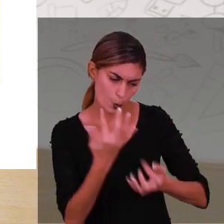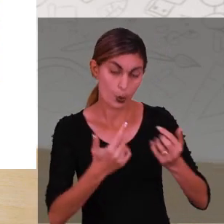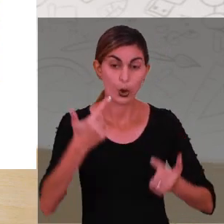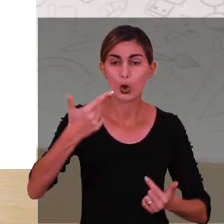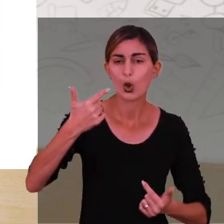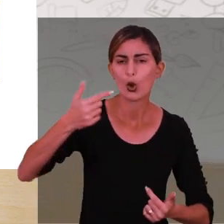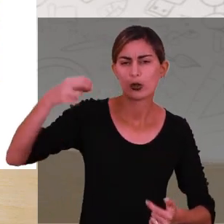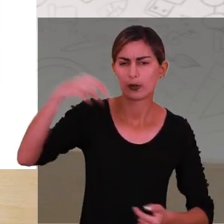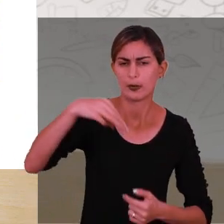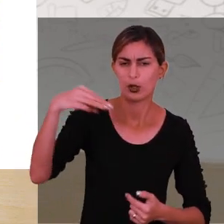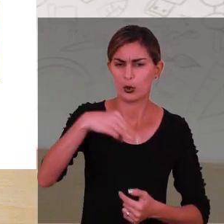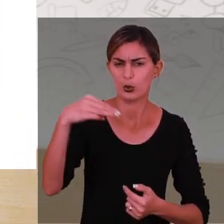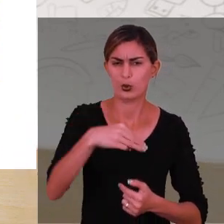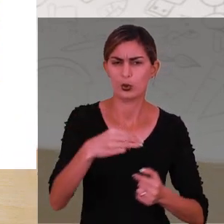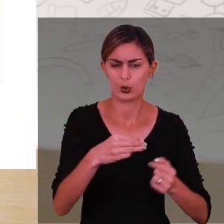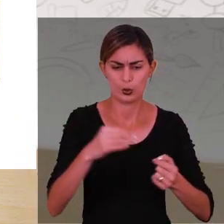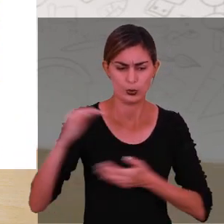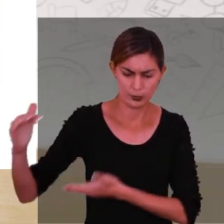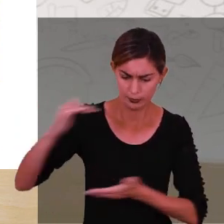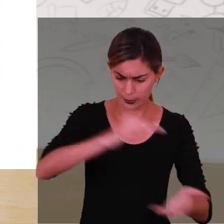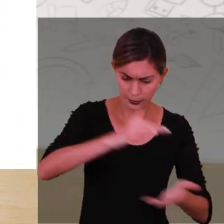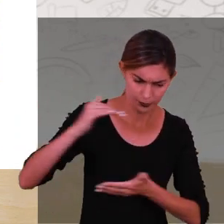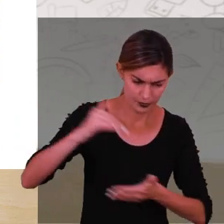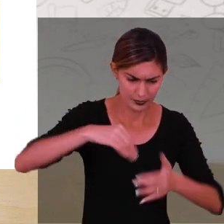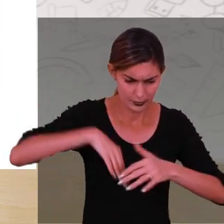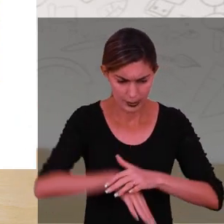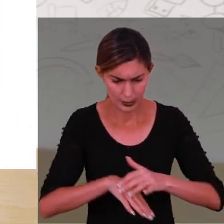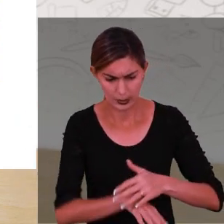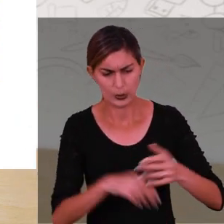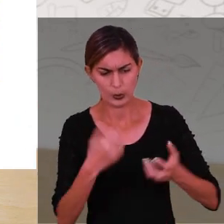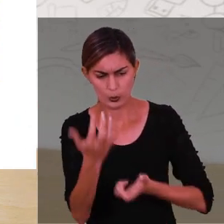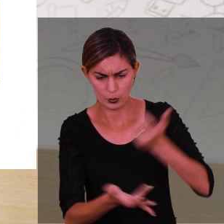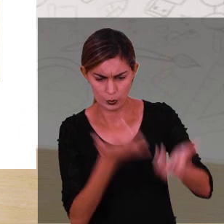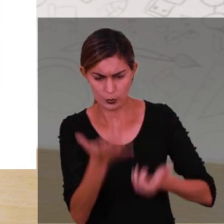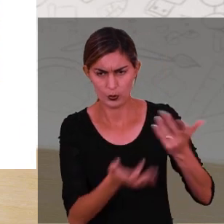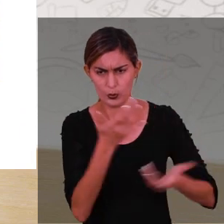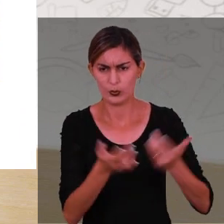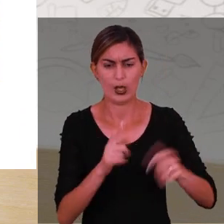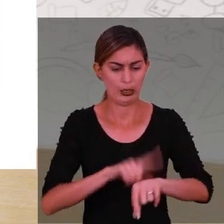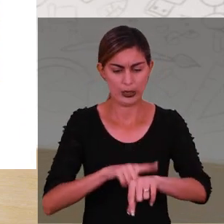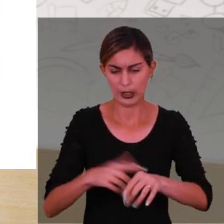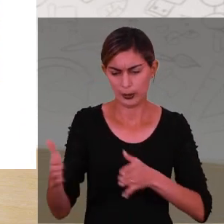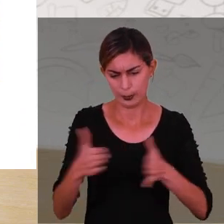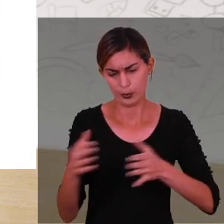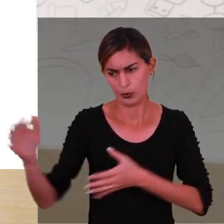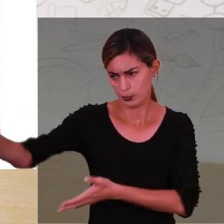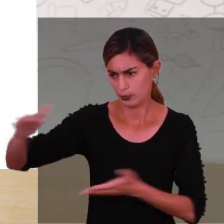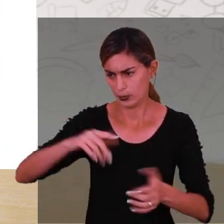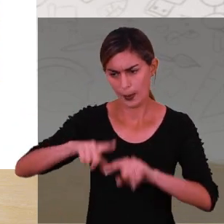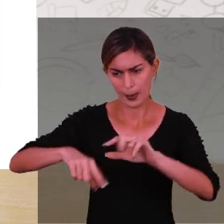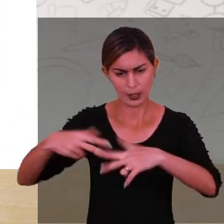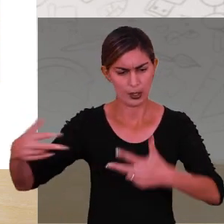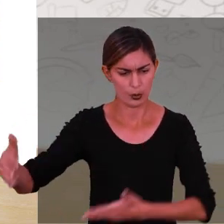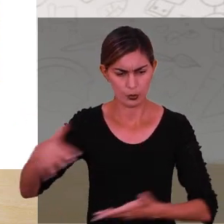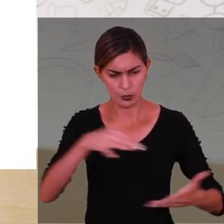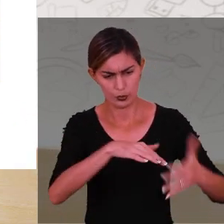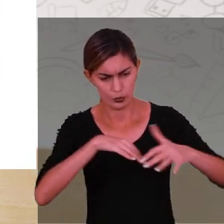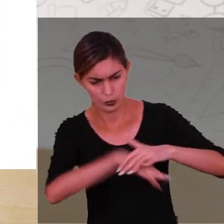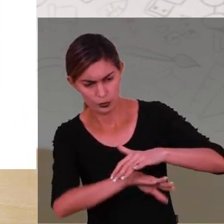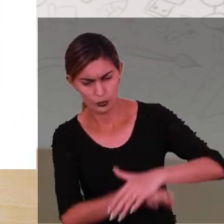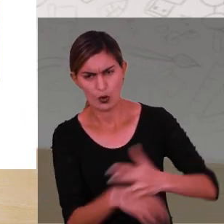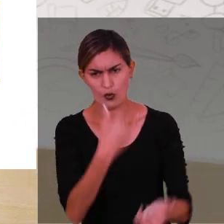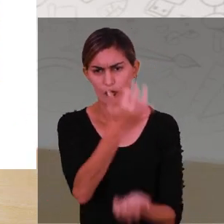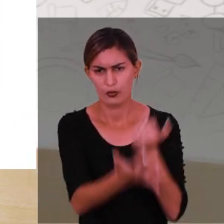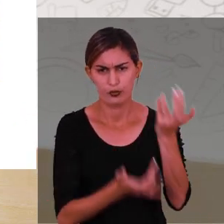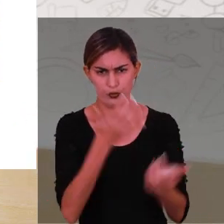12 minutos para realizar o carregamento deste, ou seja, o tempo necessário para pôr o material no